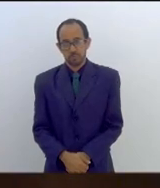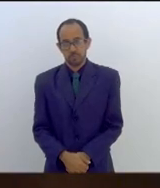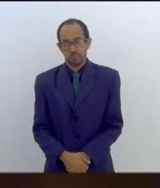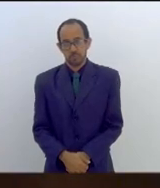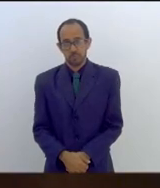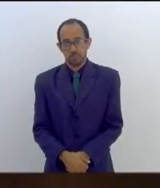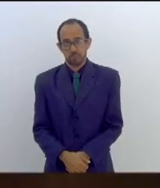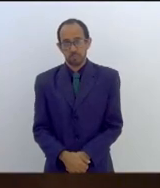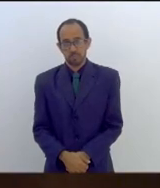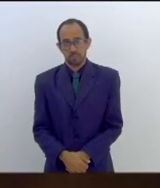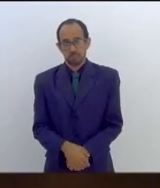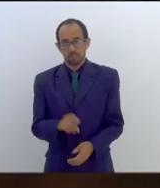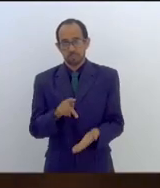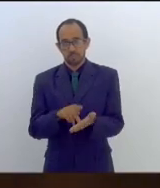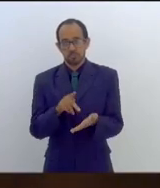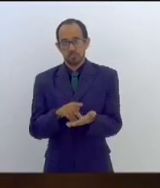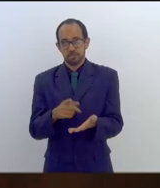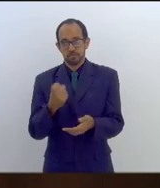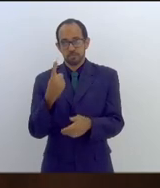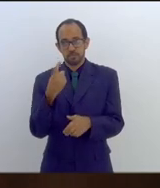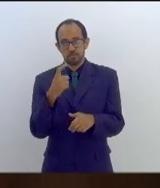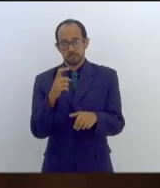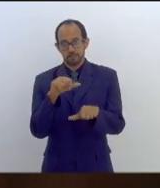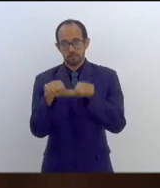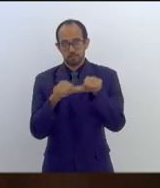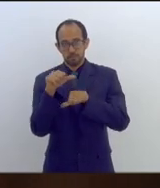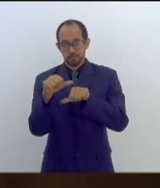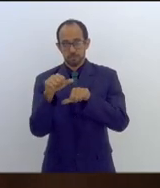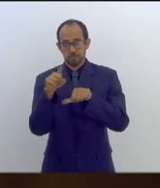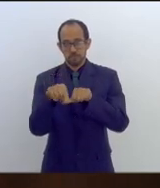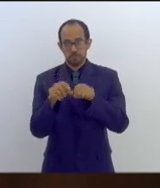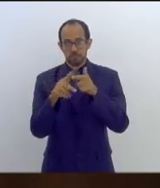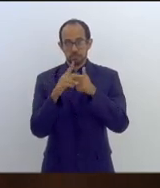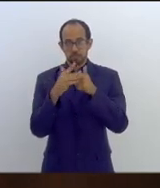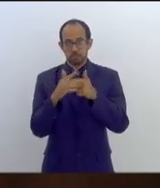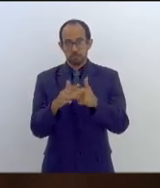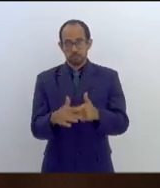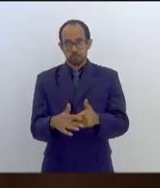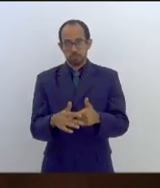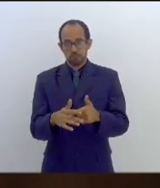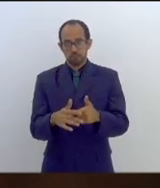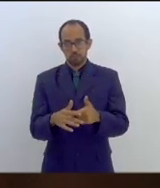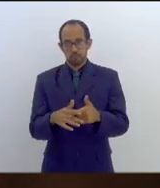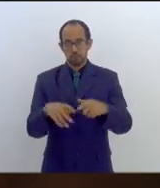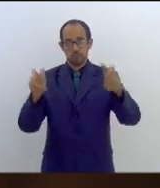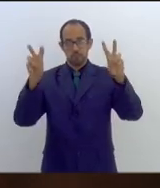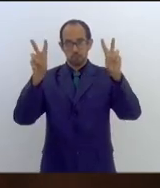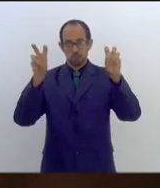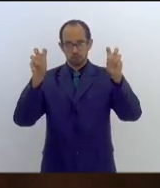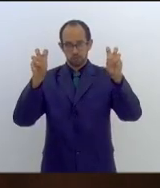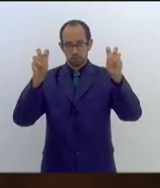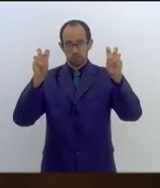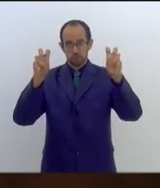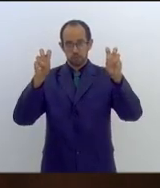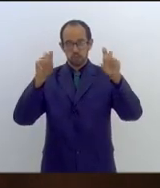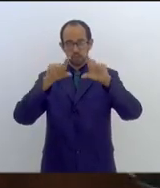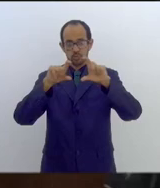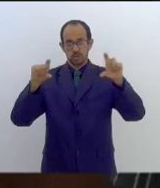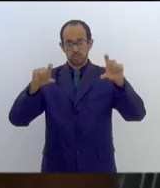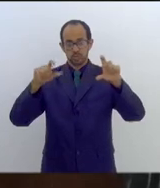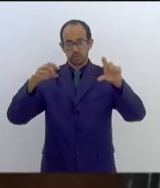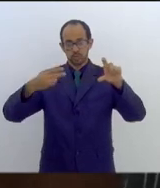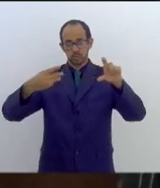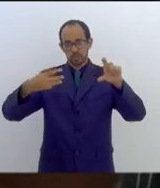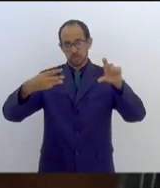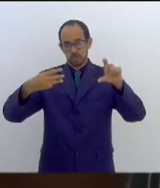Então, na verdade, a única alteração é para corrigir o caput do artigo 3º, que estava alterando